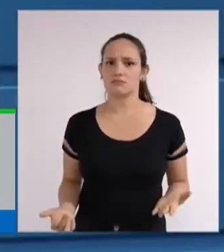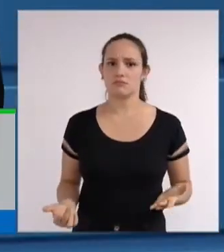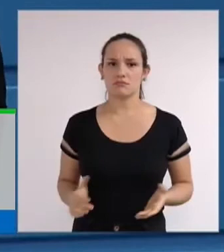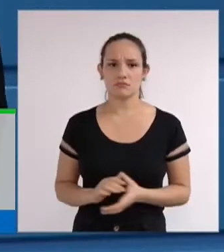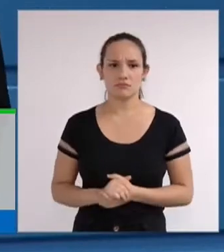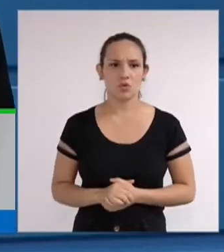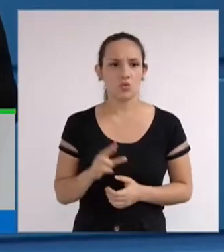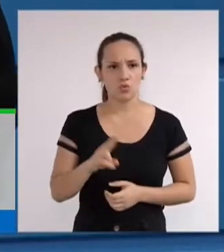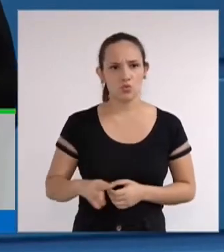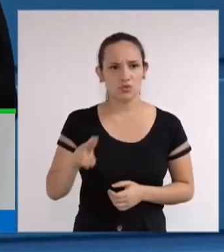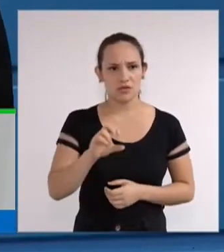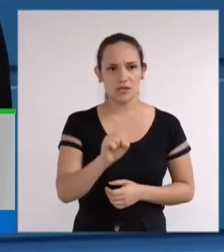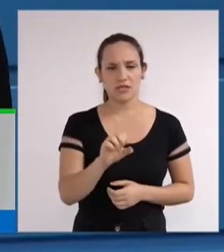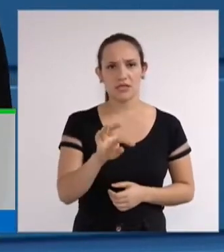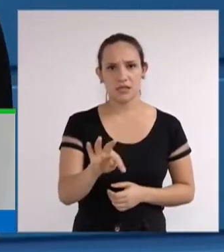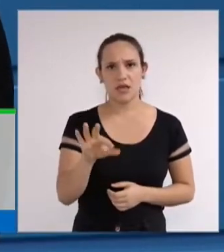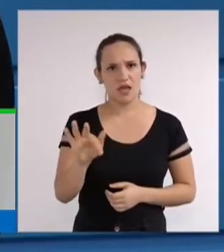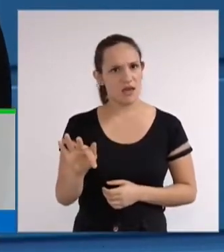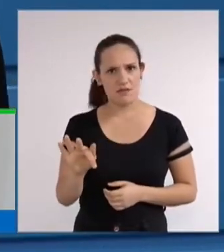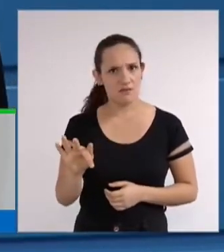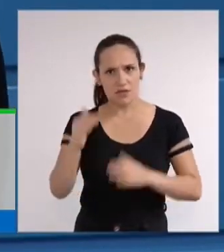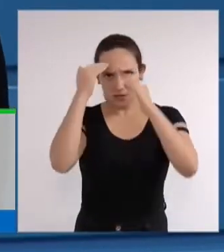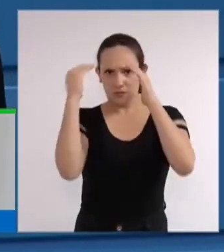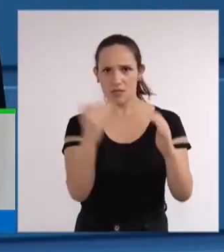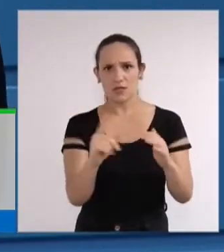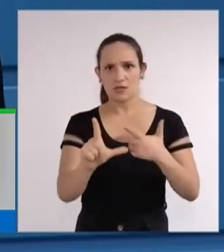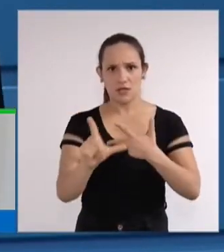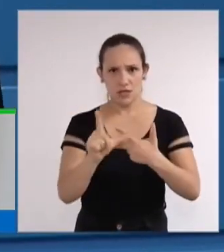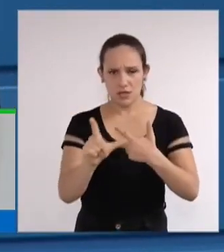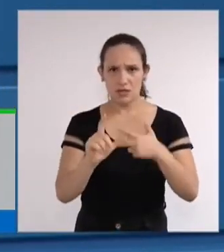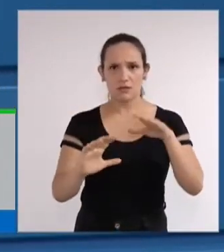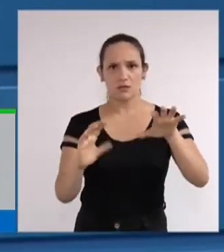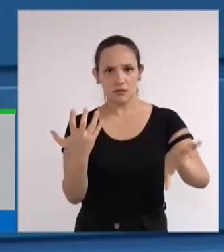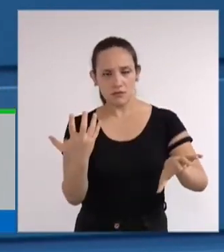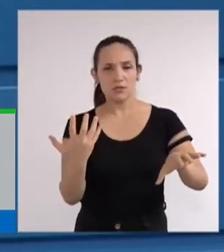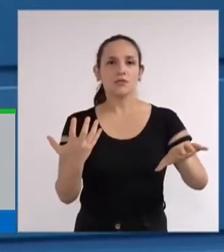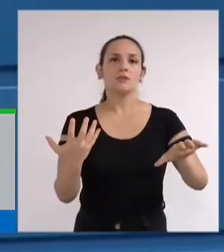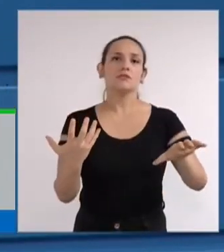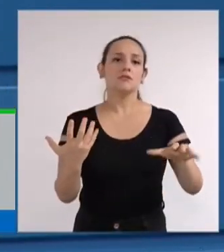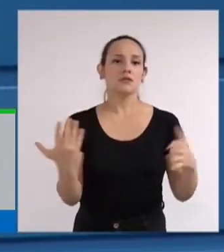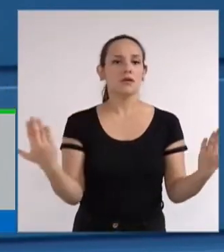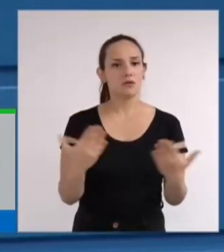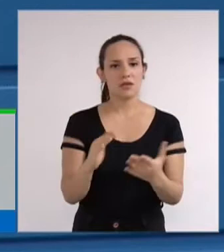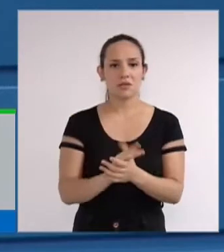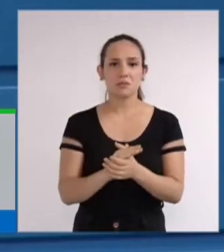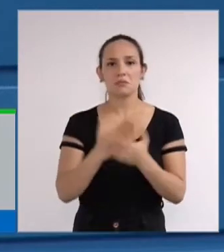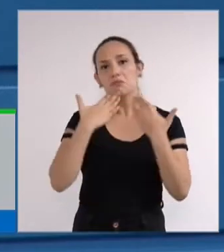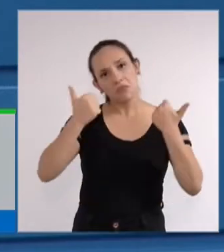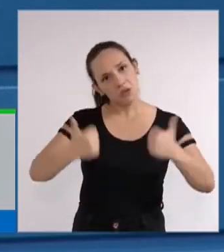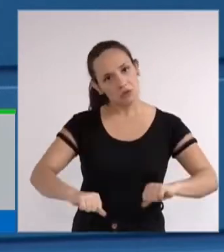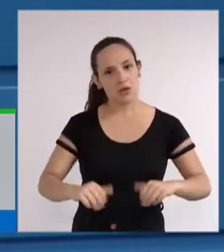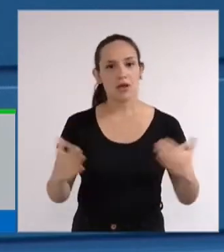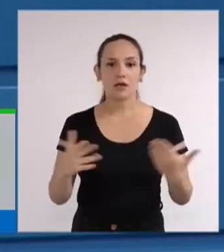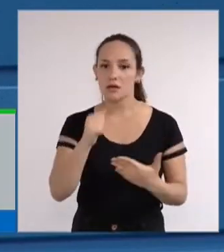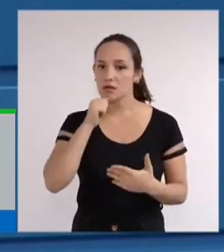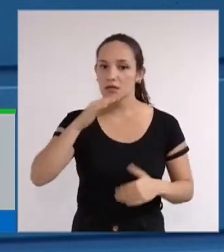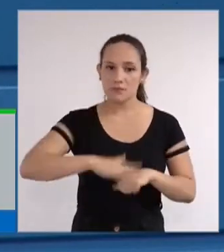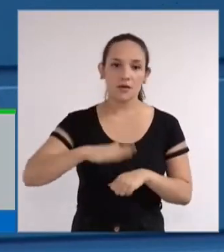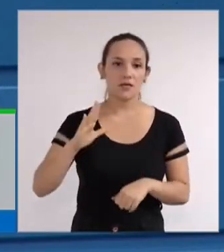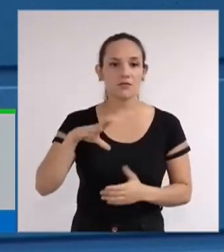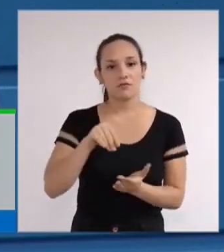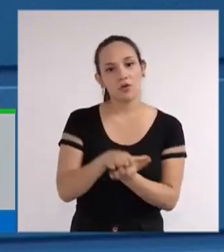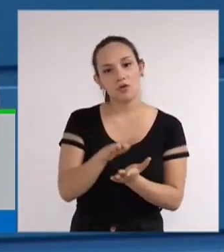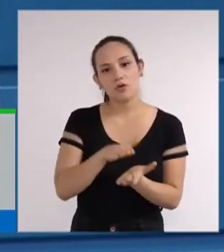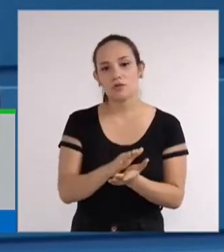pela Suprema Corte, passando por frente das casas legislativas, do Congresso, do Senado, da Câmara, e agora, mais uma vez, com a questão do voto